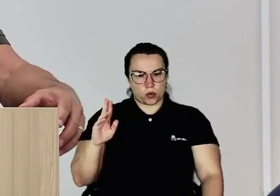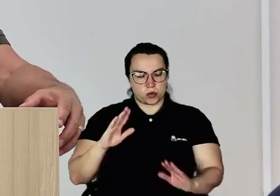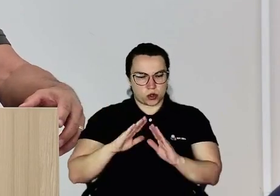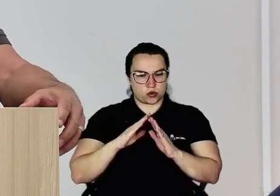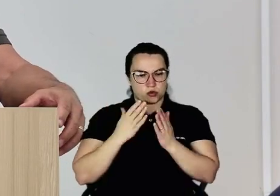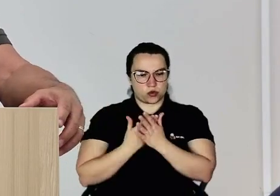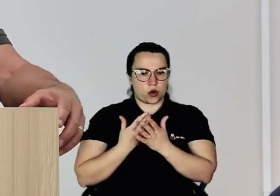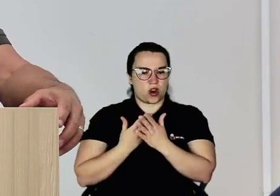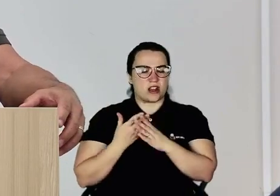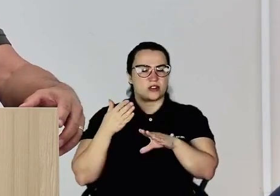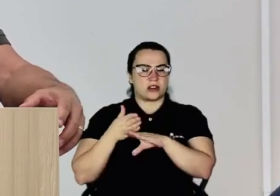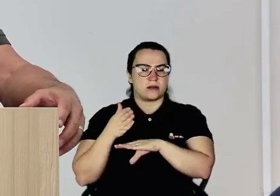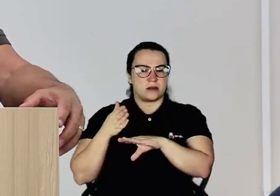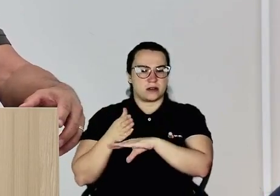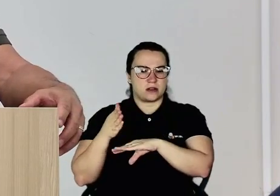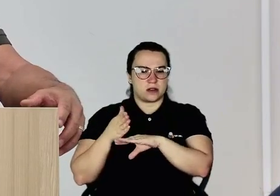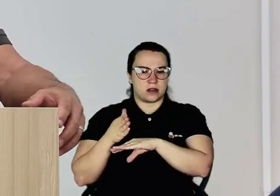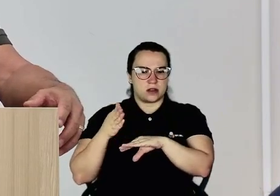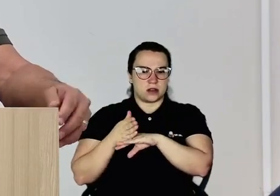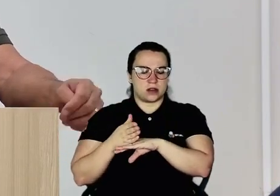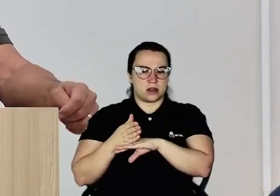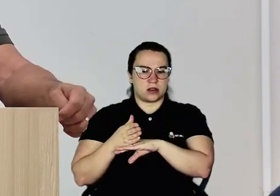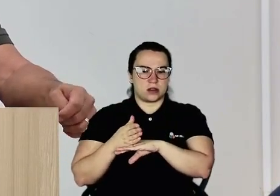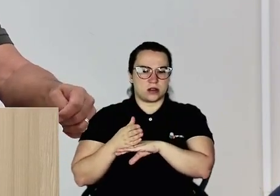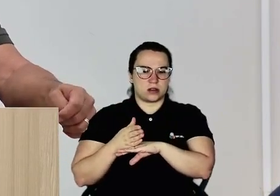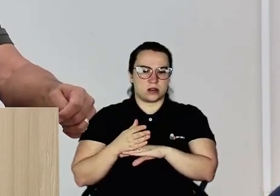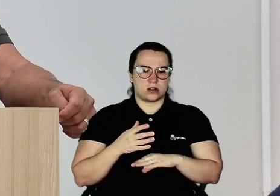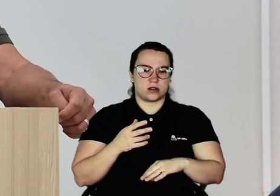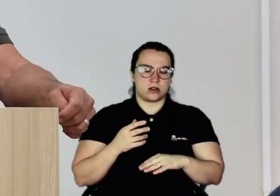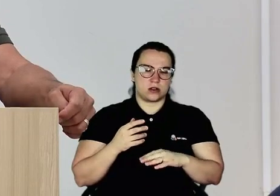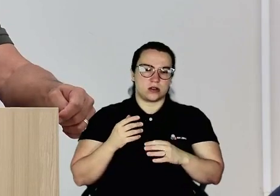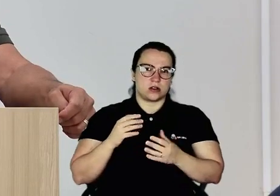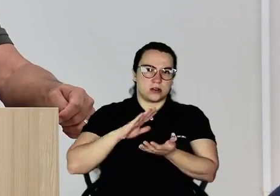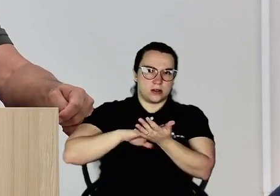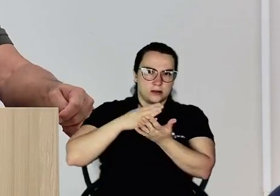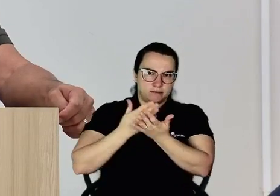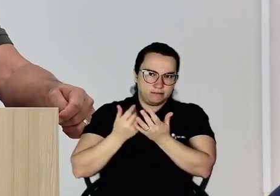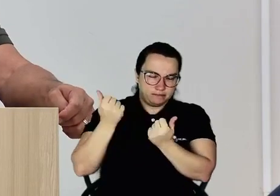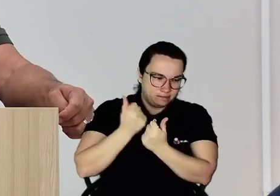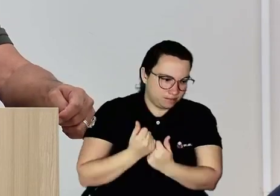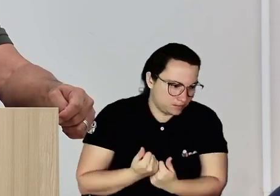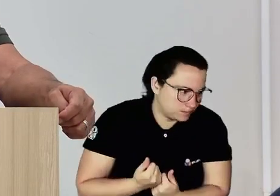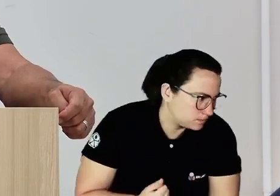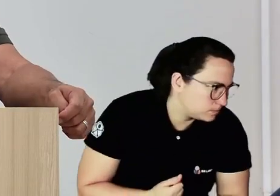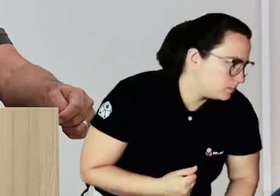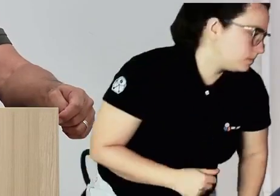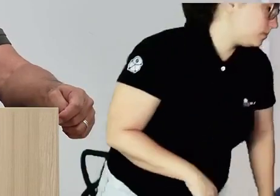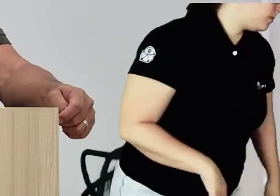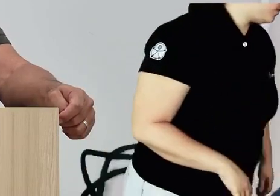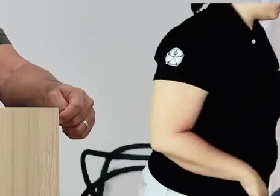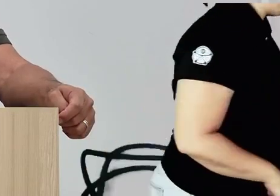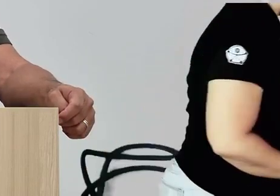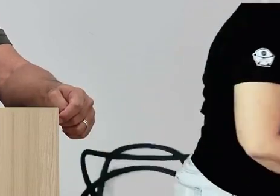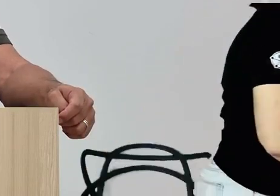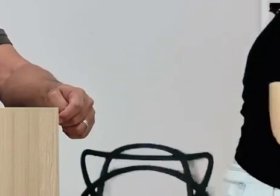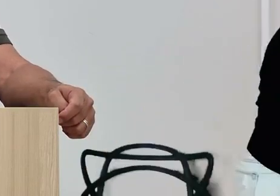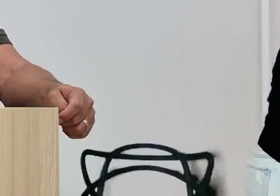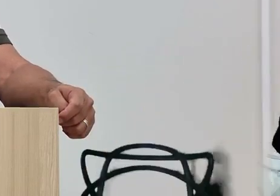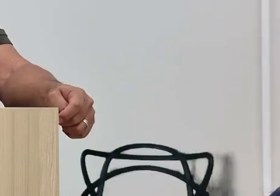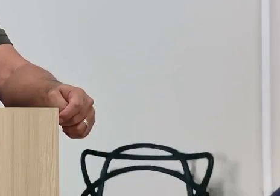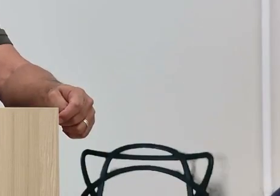participaram do 20º Campeonato Paranaense de Loterias Caixa de Atletismo em